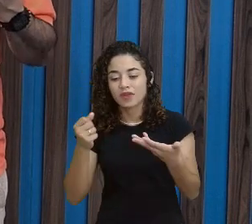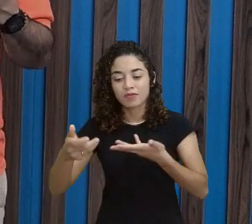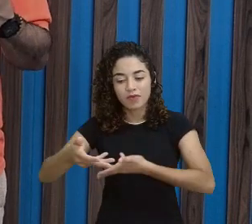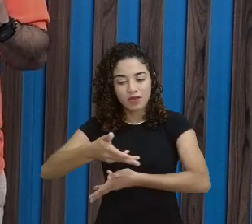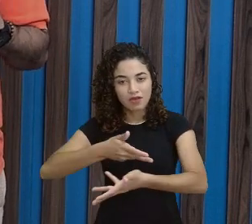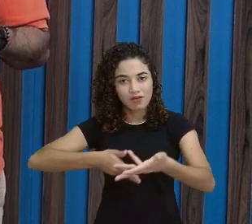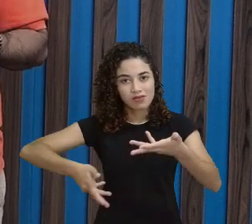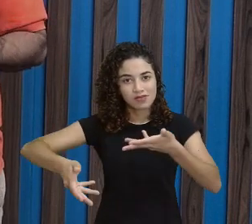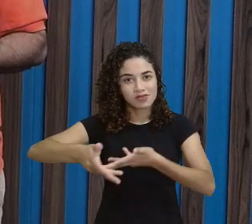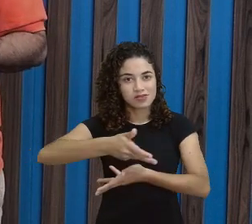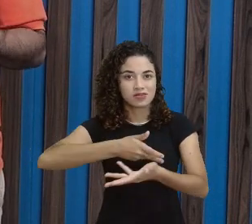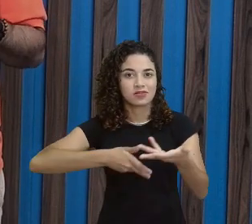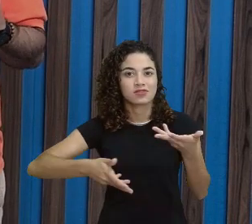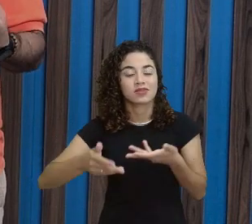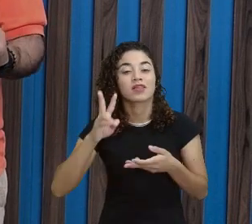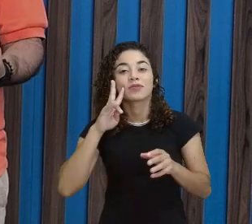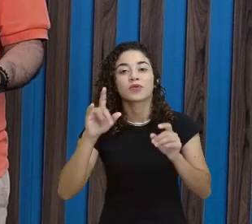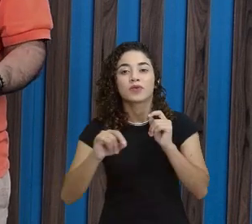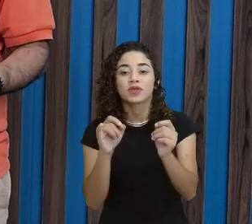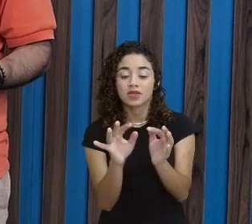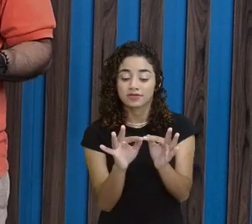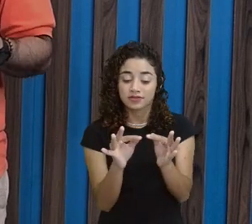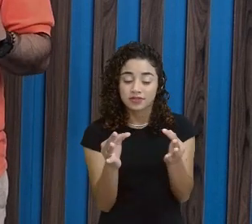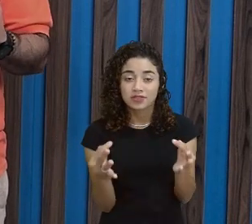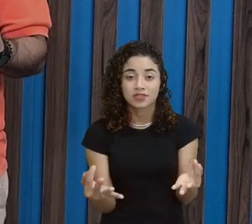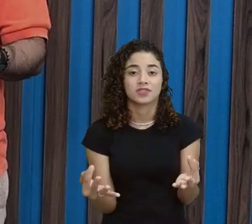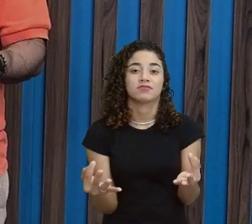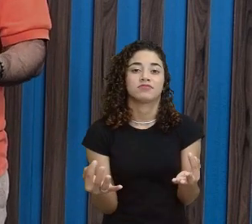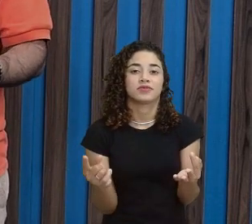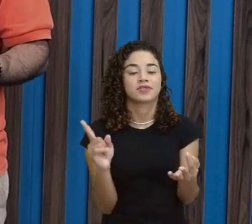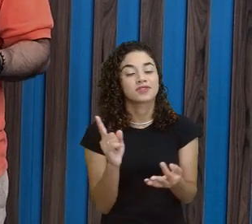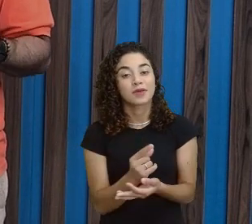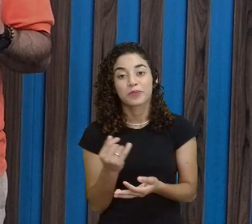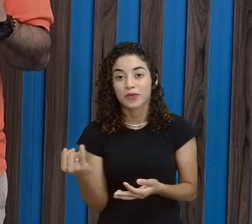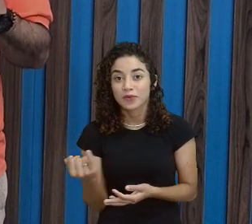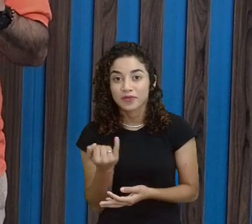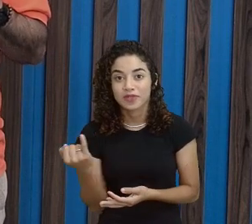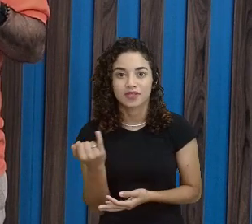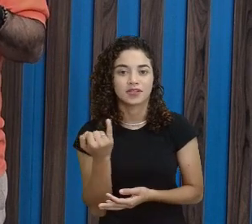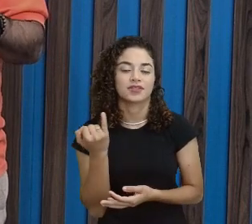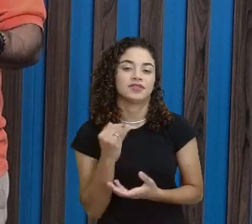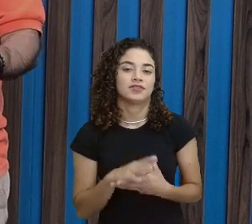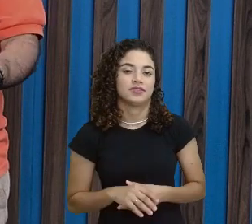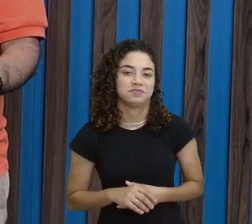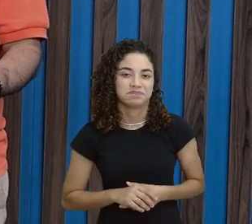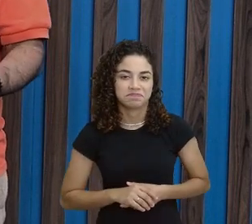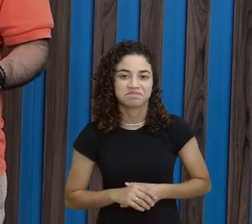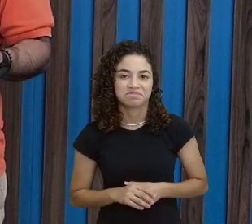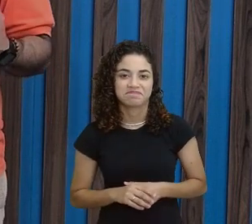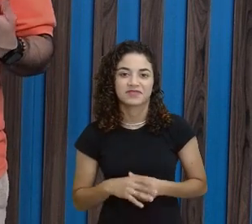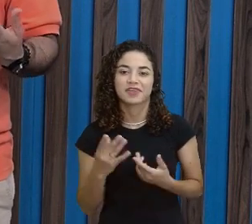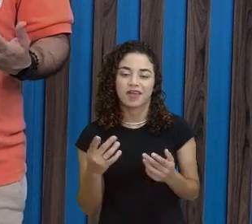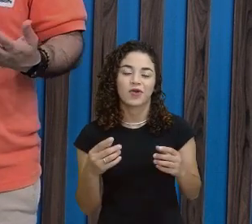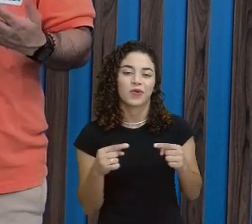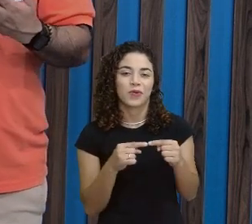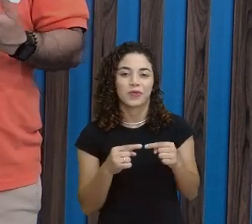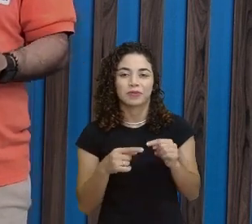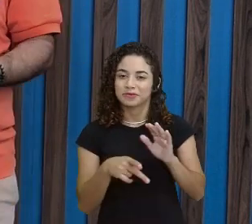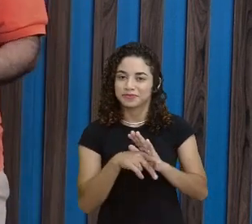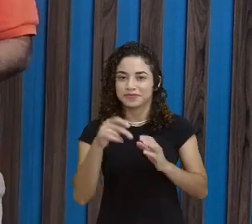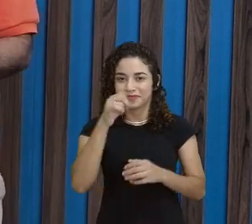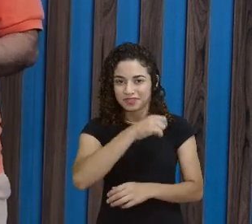que o menos é mais, né? Que a simplicidade é a alma aí, o espírito natalino. Lembrando que,